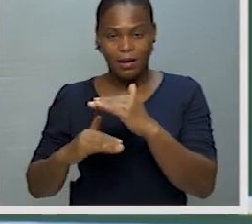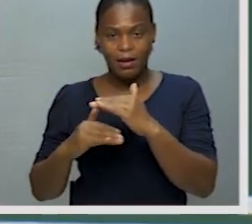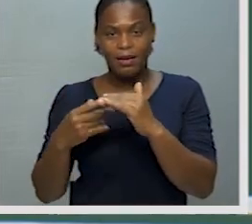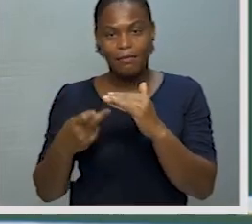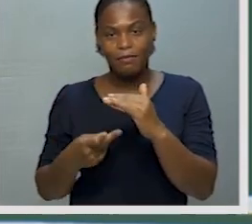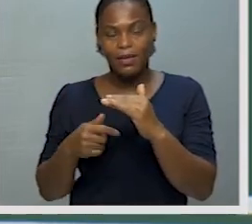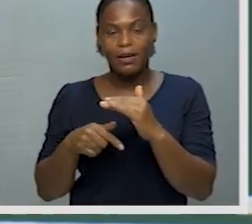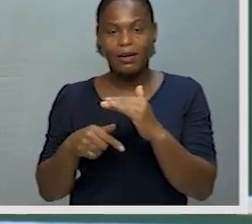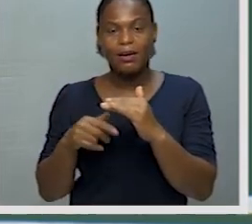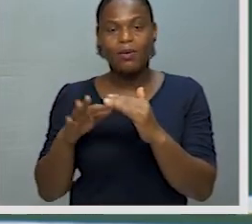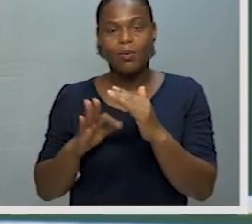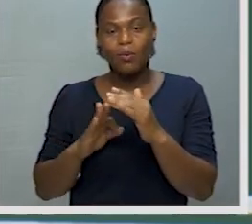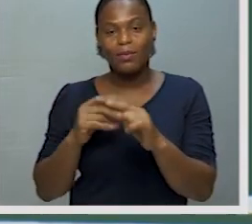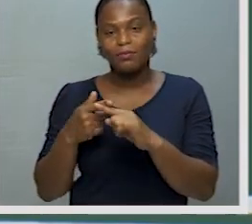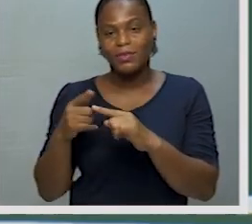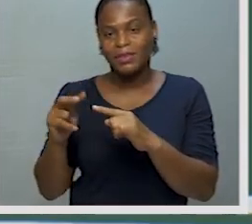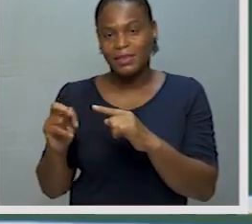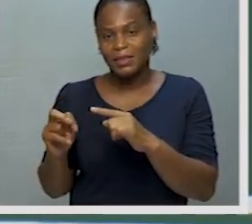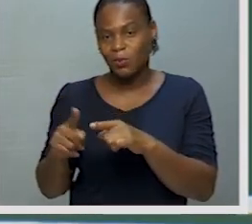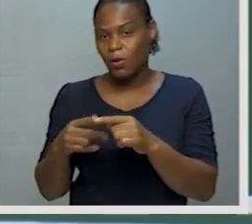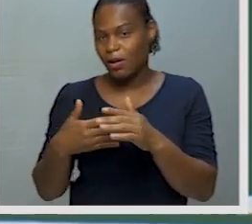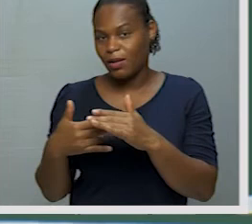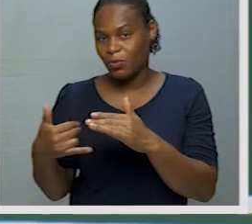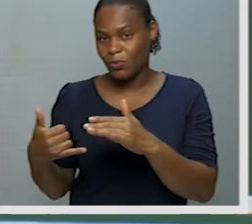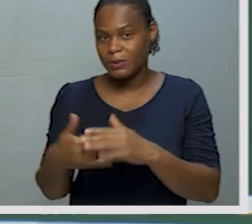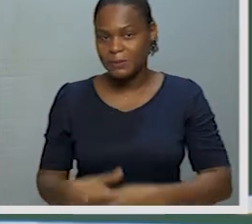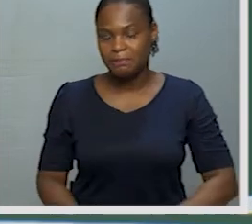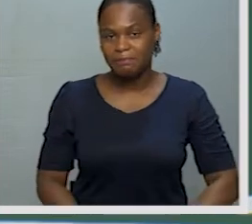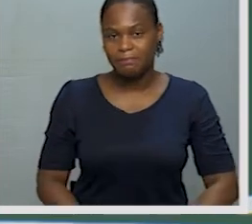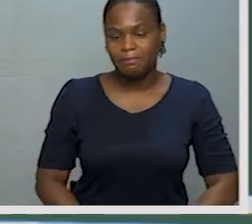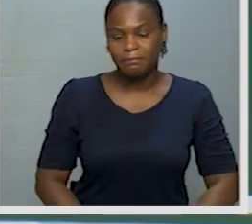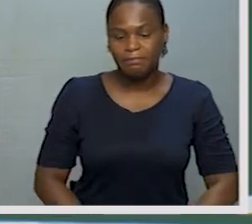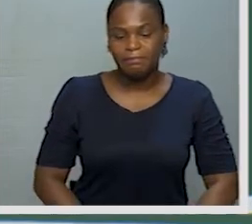ficar isso, 4 vezes 3, 12.